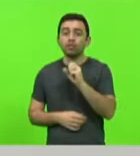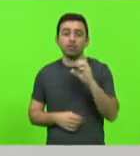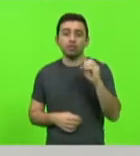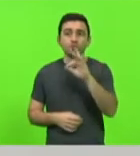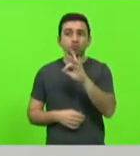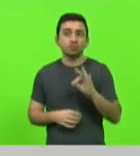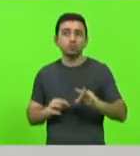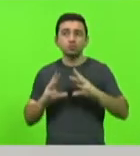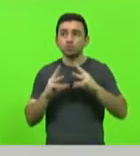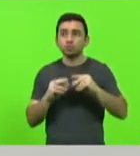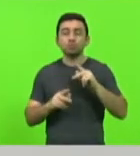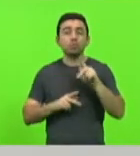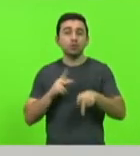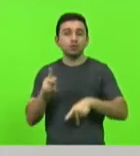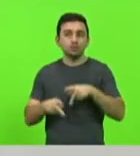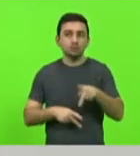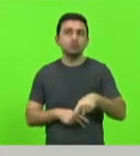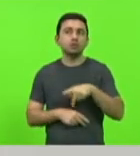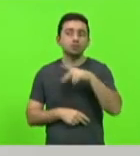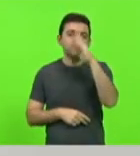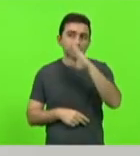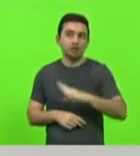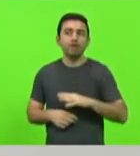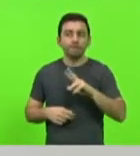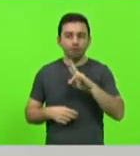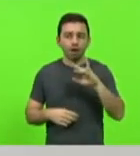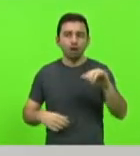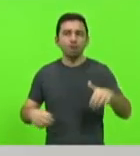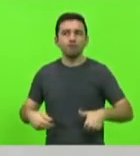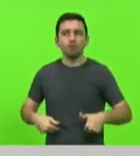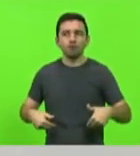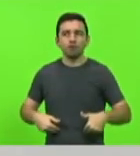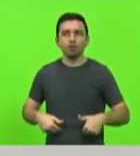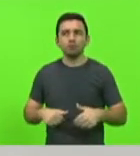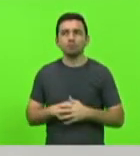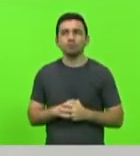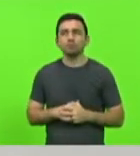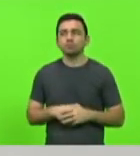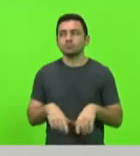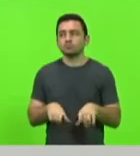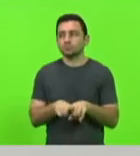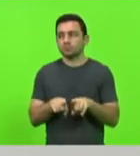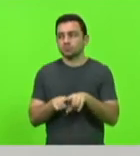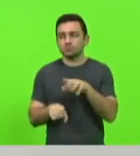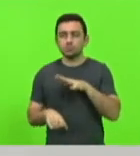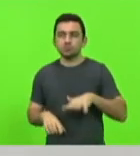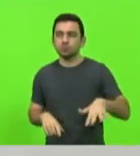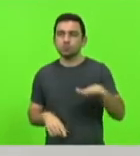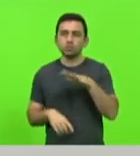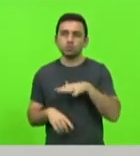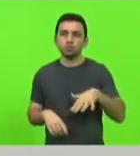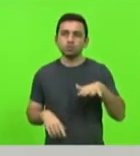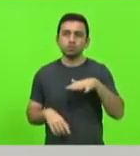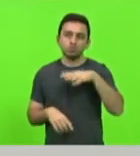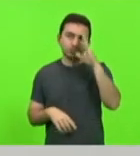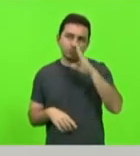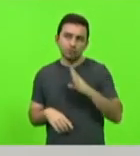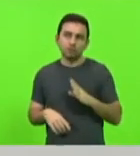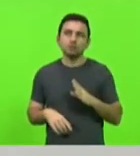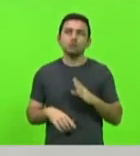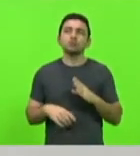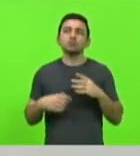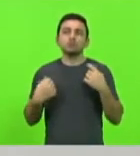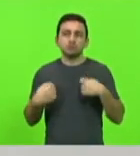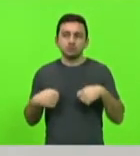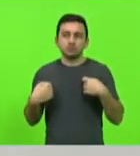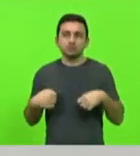vão estar passando fome. E não é isso que nós queremos. Nós queremos que o brasileiro não tenha arma no bolso, e